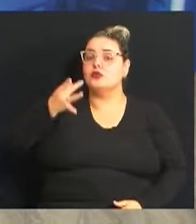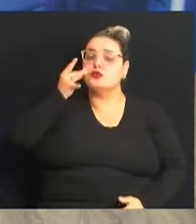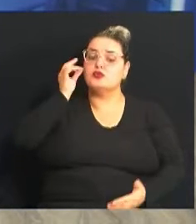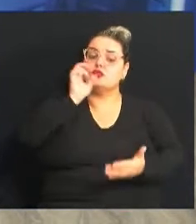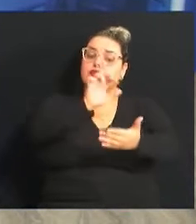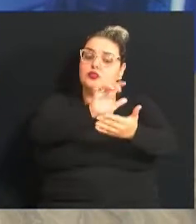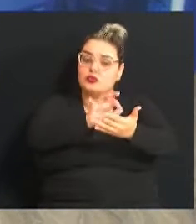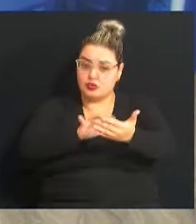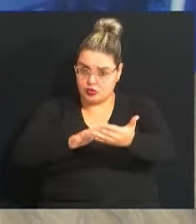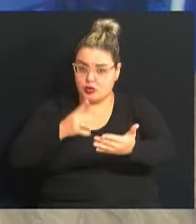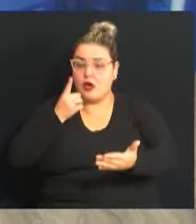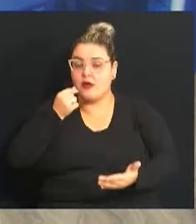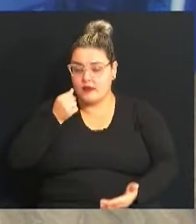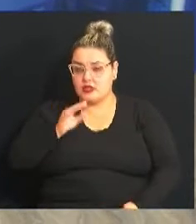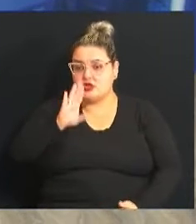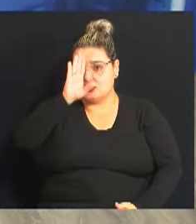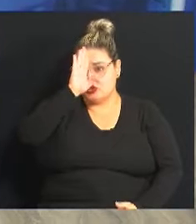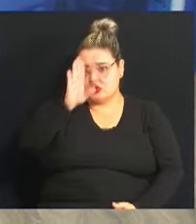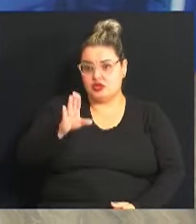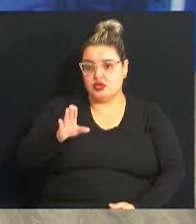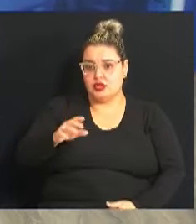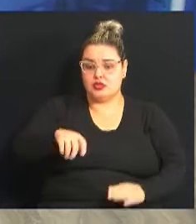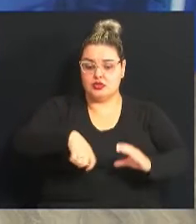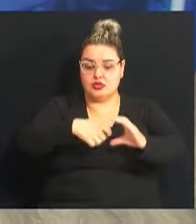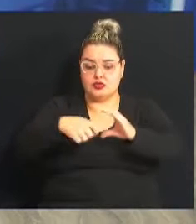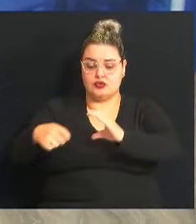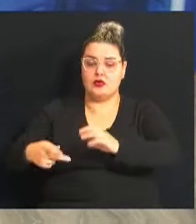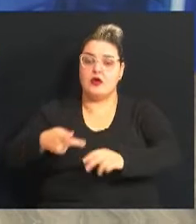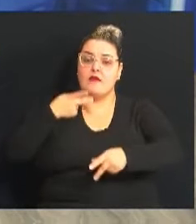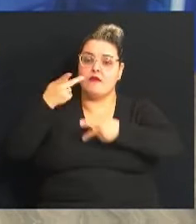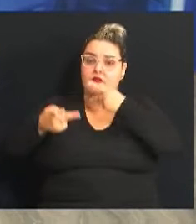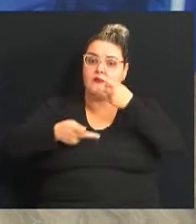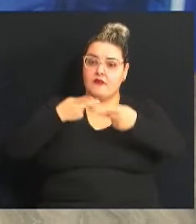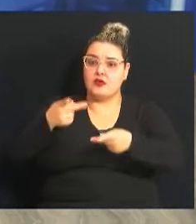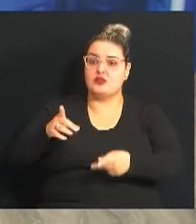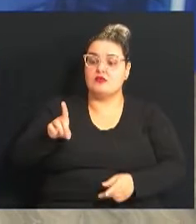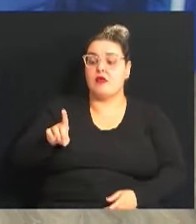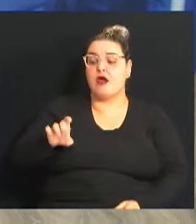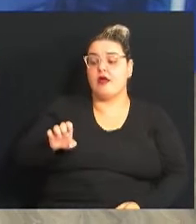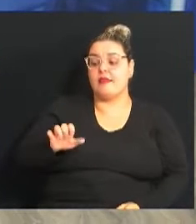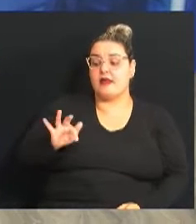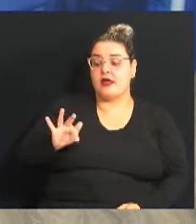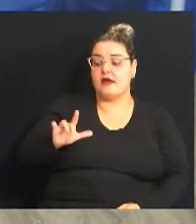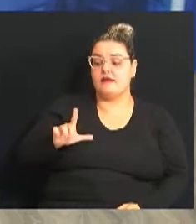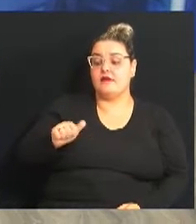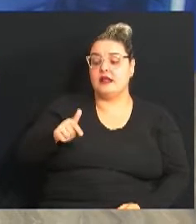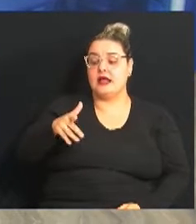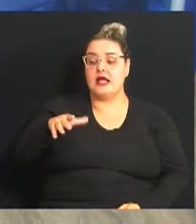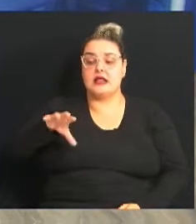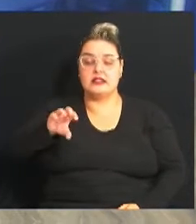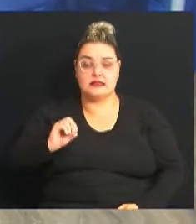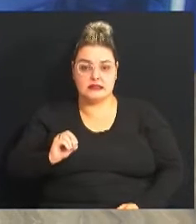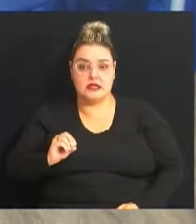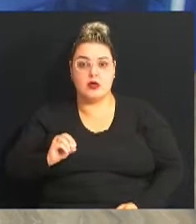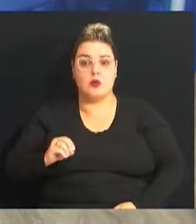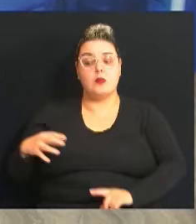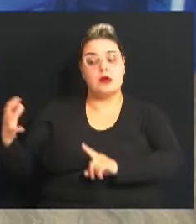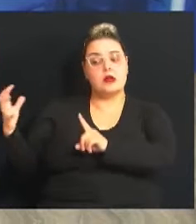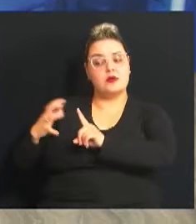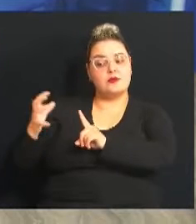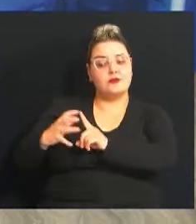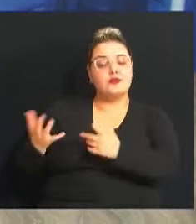ao vivo hoje aqui direto dos estúdios. Estamos falando sobre deflação, os impactos desse movimento, desse